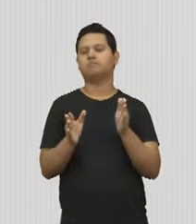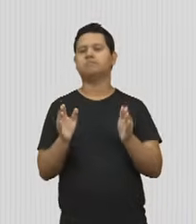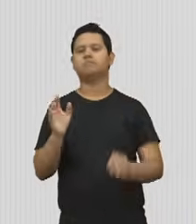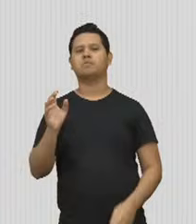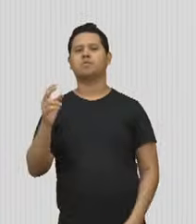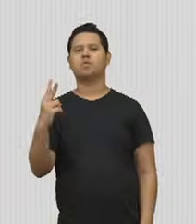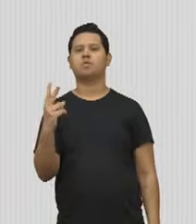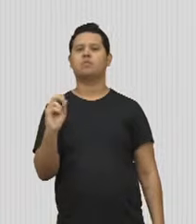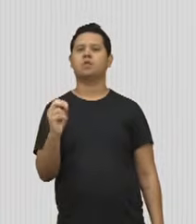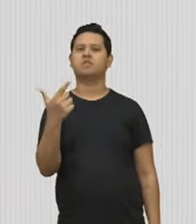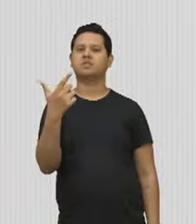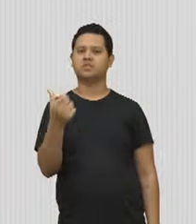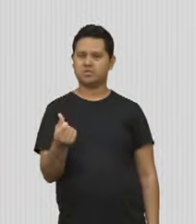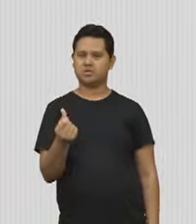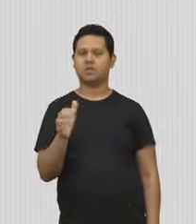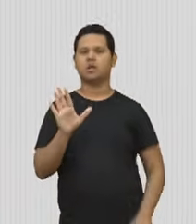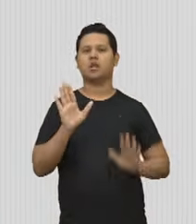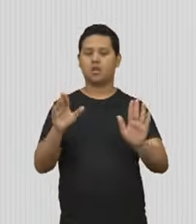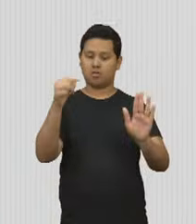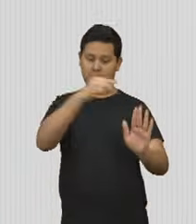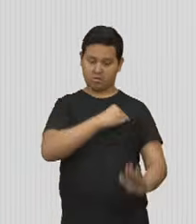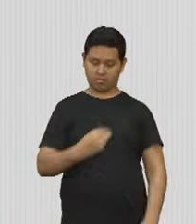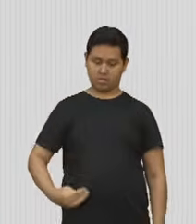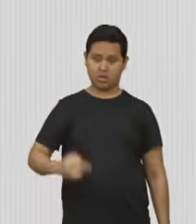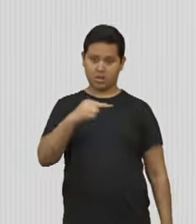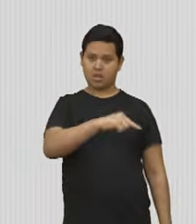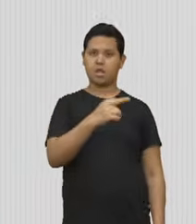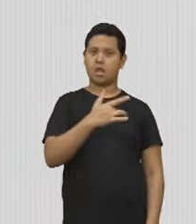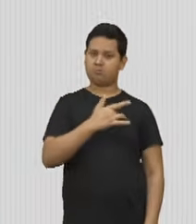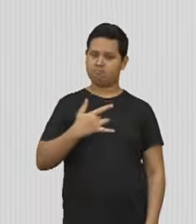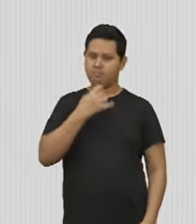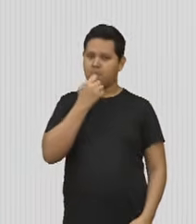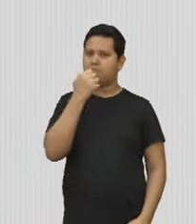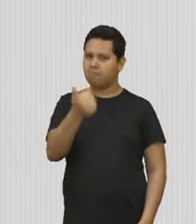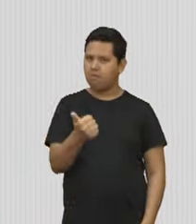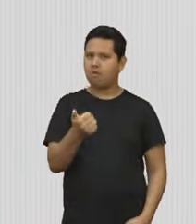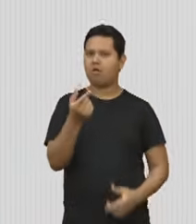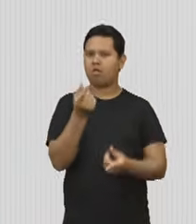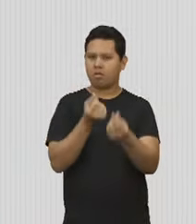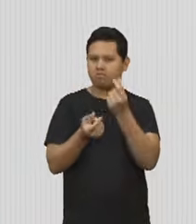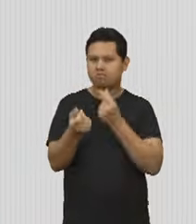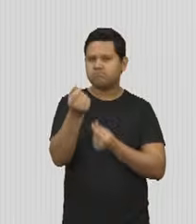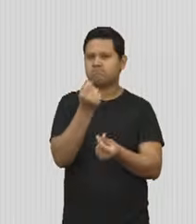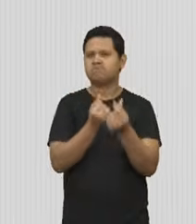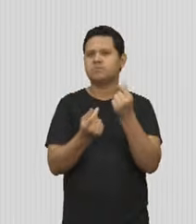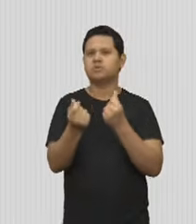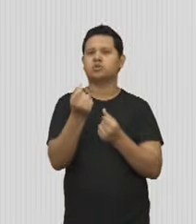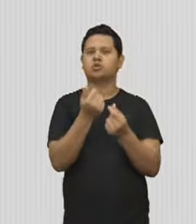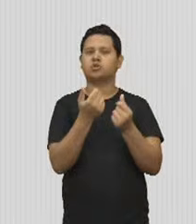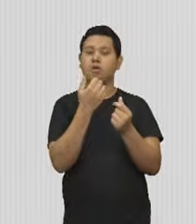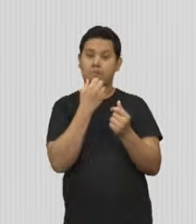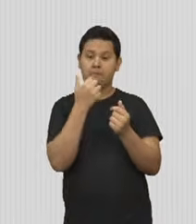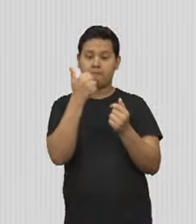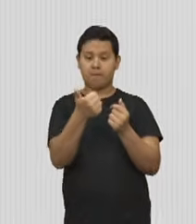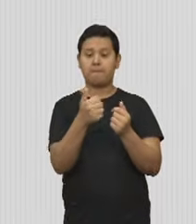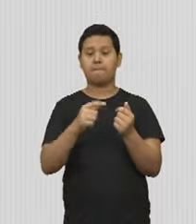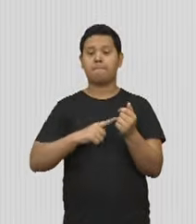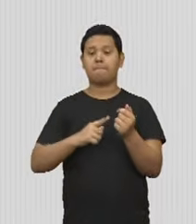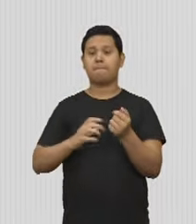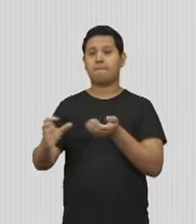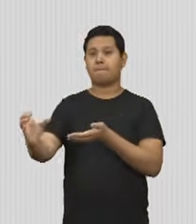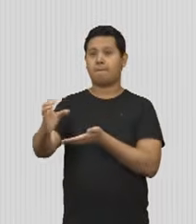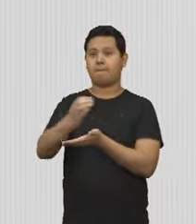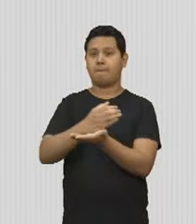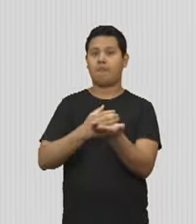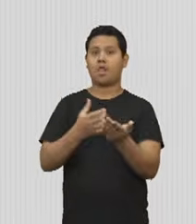2026. Então, para que o município possa ter uma saúde financeira melhor, possa receber mais recursos federais, é